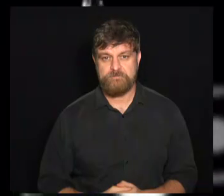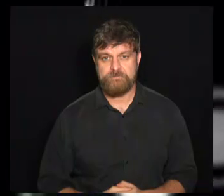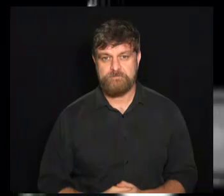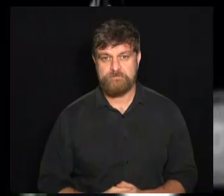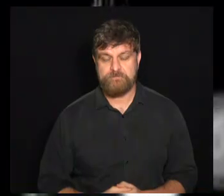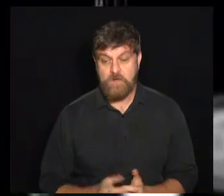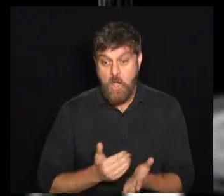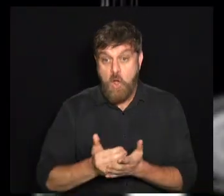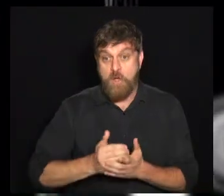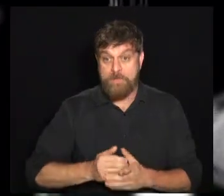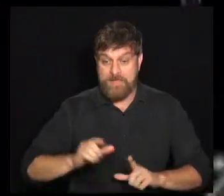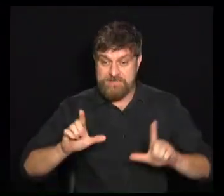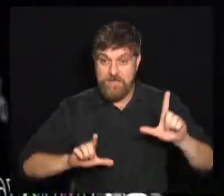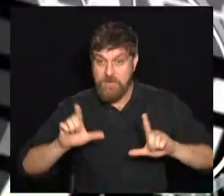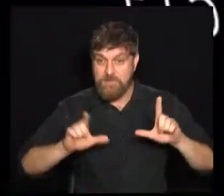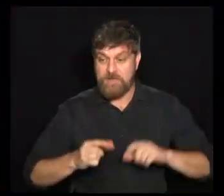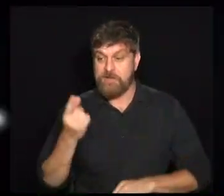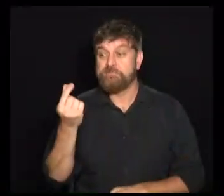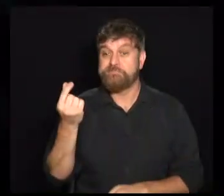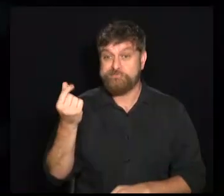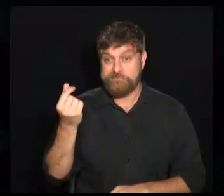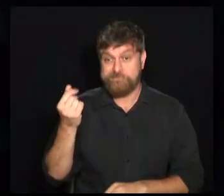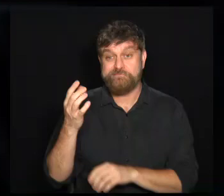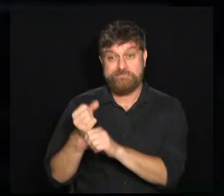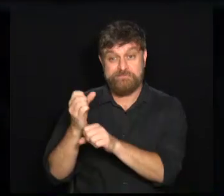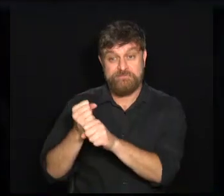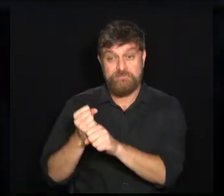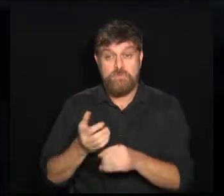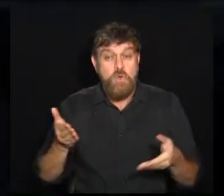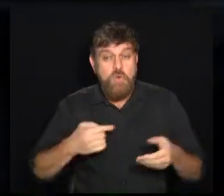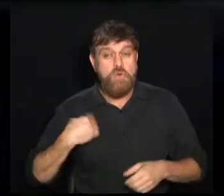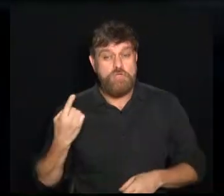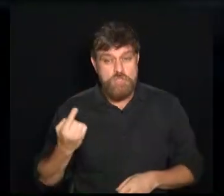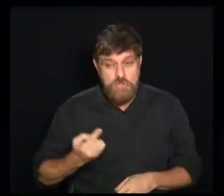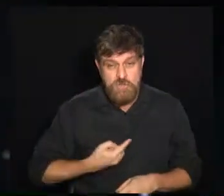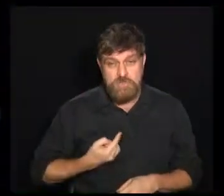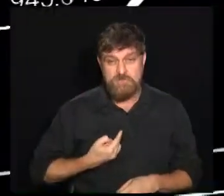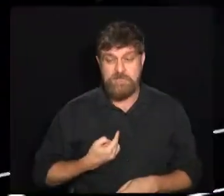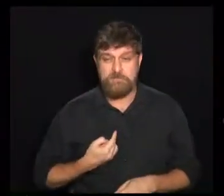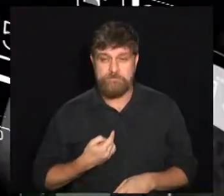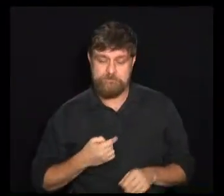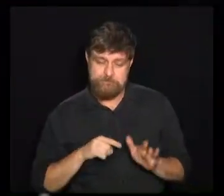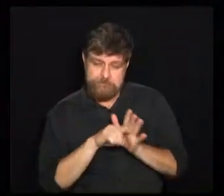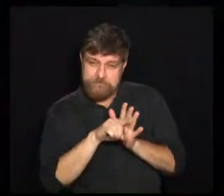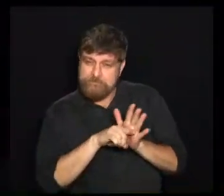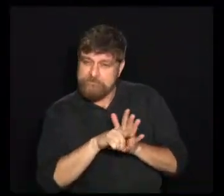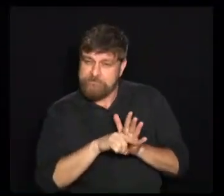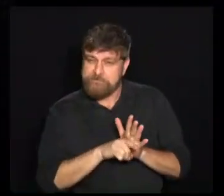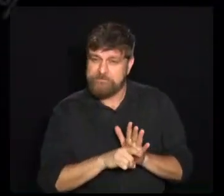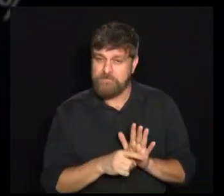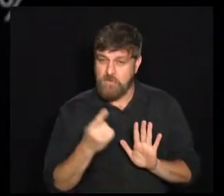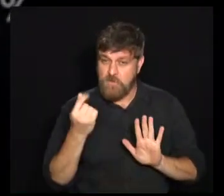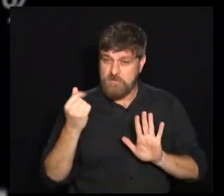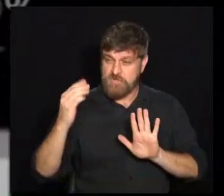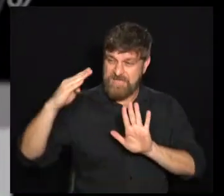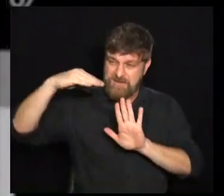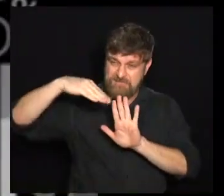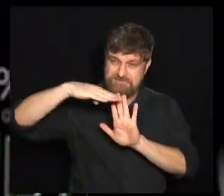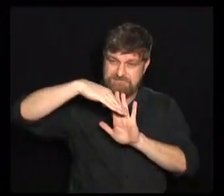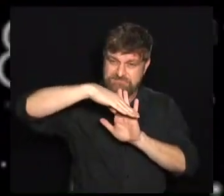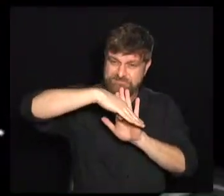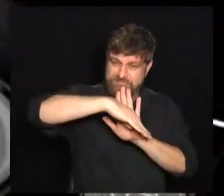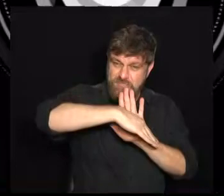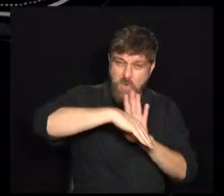Está no ar mais um quadro Na Ponta do Lápis e hoje nós vamos repercutir as seguidas quedas das bolsas de valores